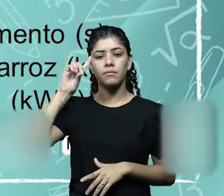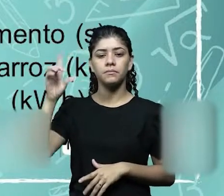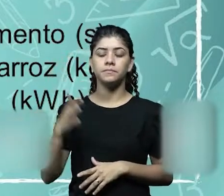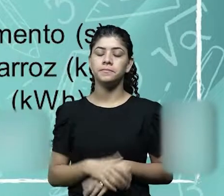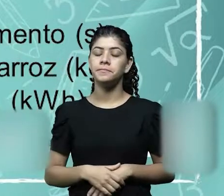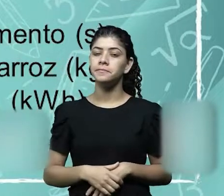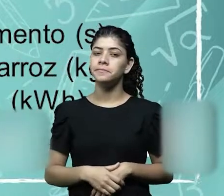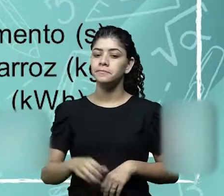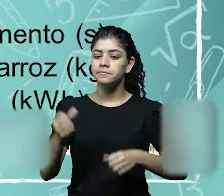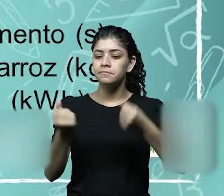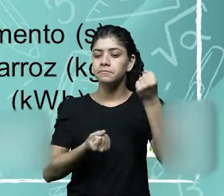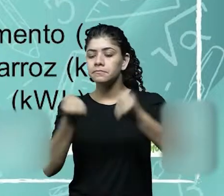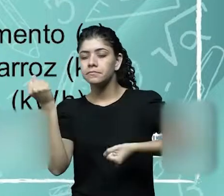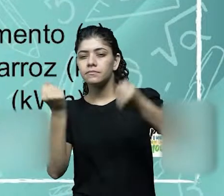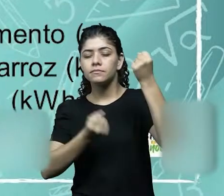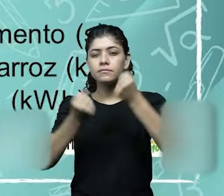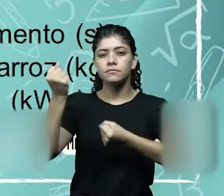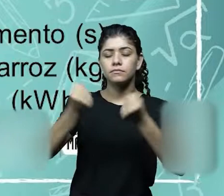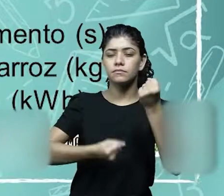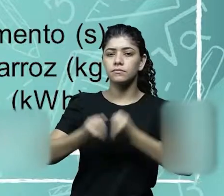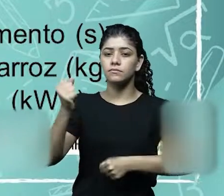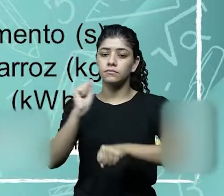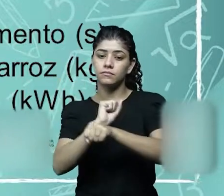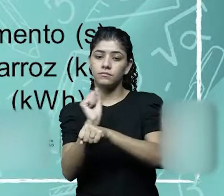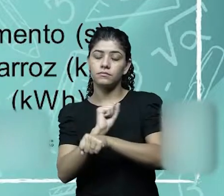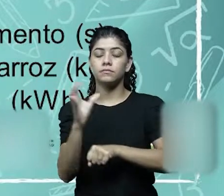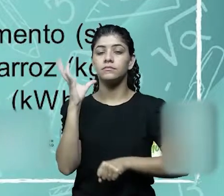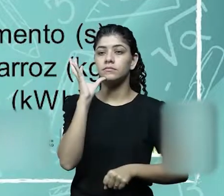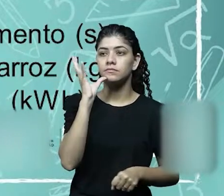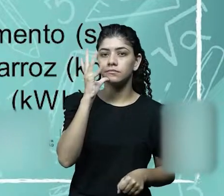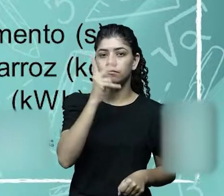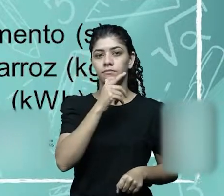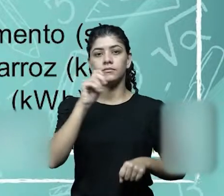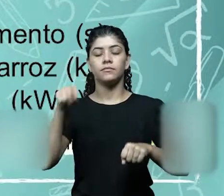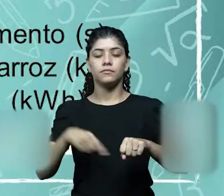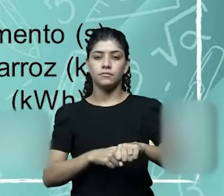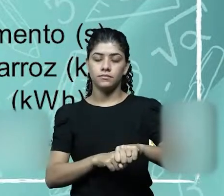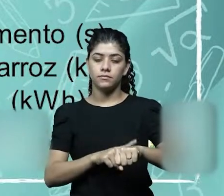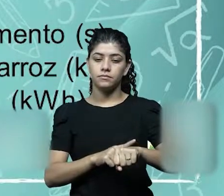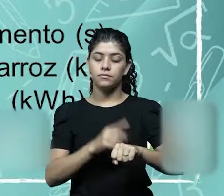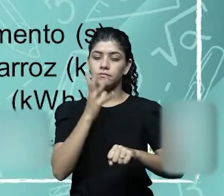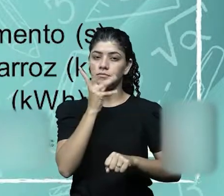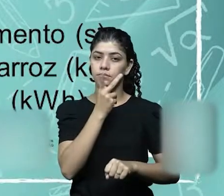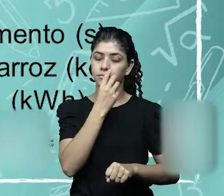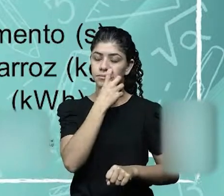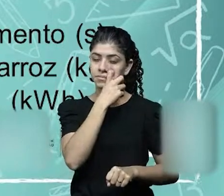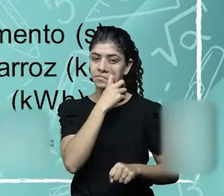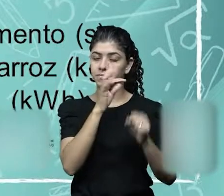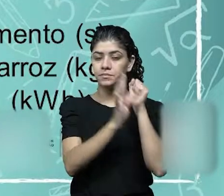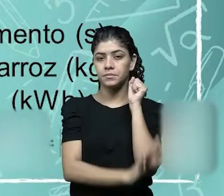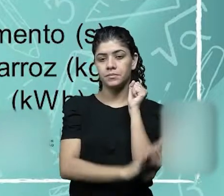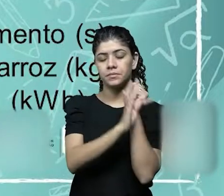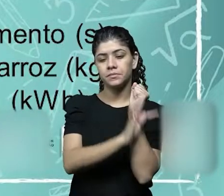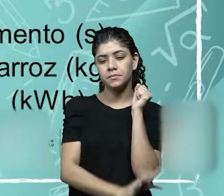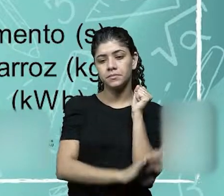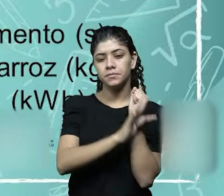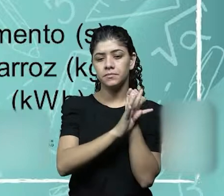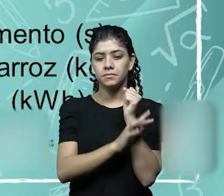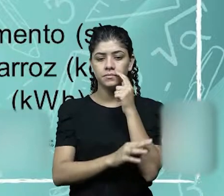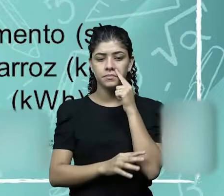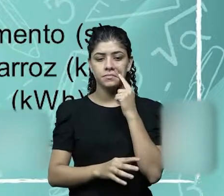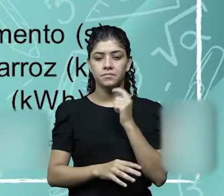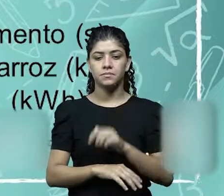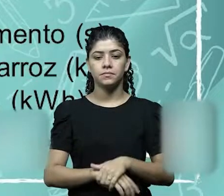de um automóvel, dada em km por hora, o tempo de cozimento, dado em segundos, a temperatura da geladeira, dada em